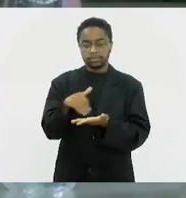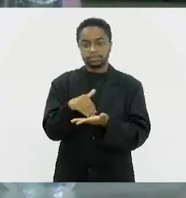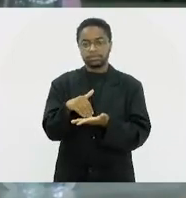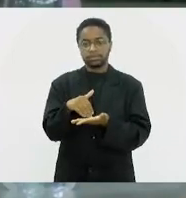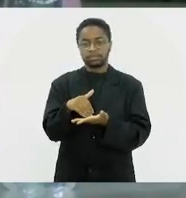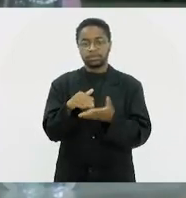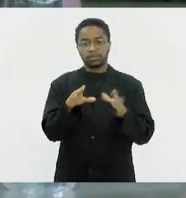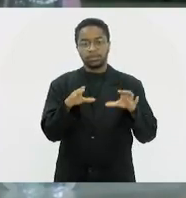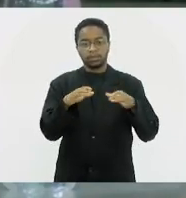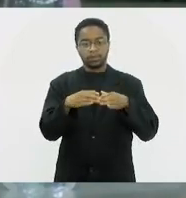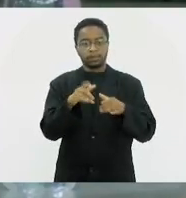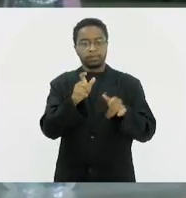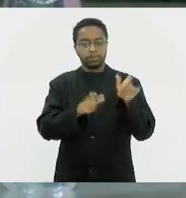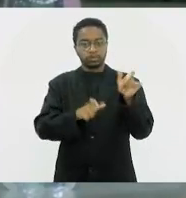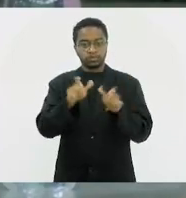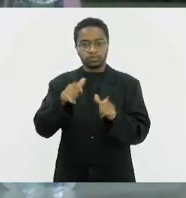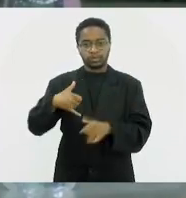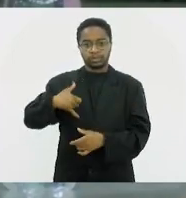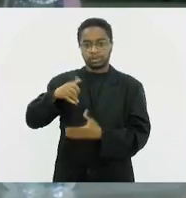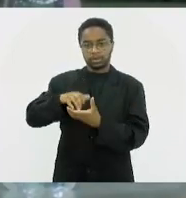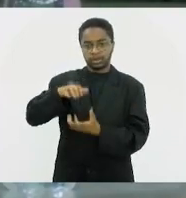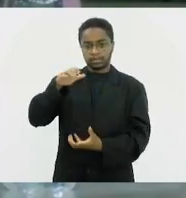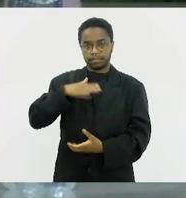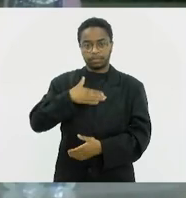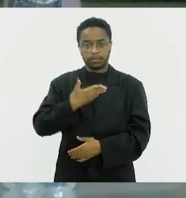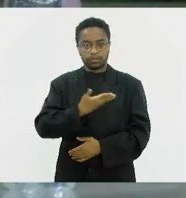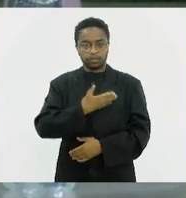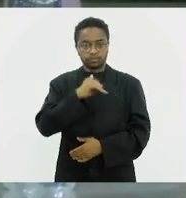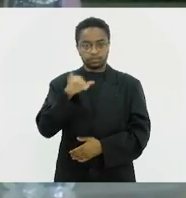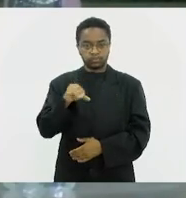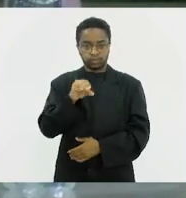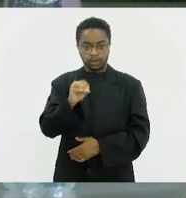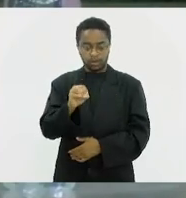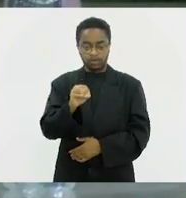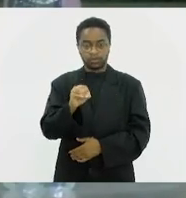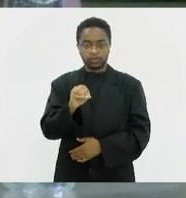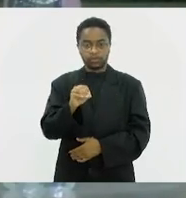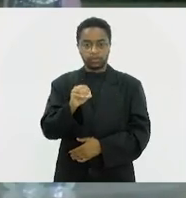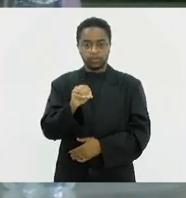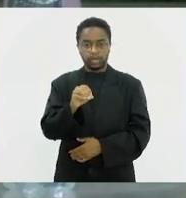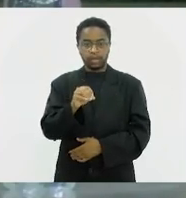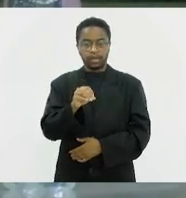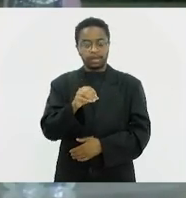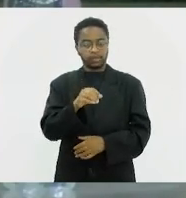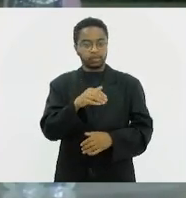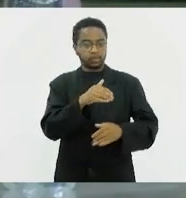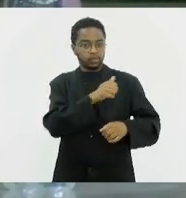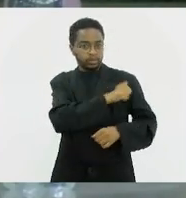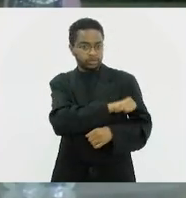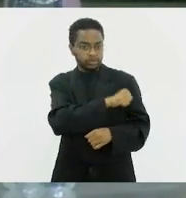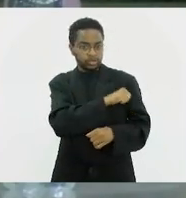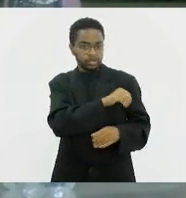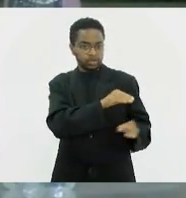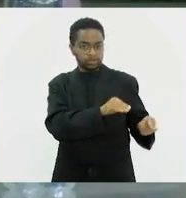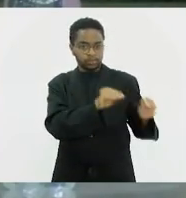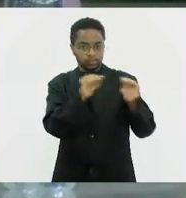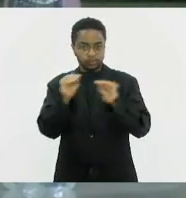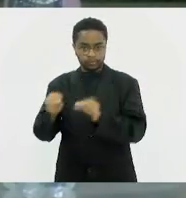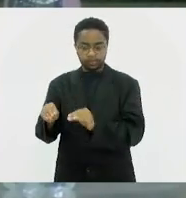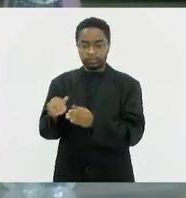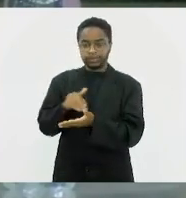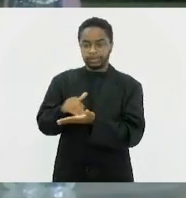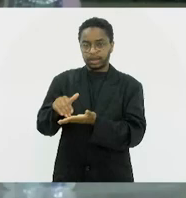Comissão da Pessoa Idosa, meu amigo João, que saiu do Rio de Janeiro aqui para secretariar essa audiência